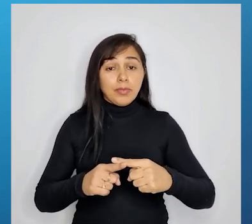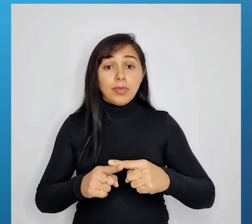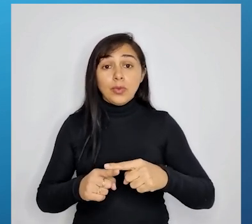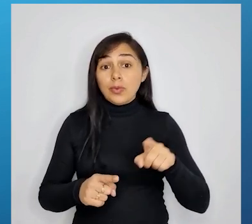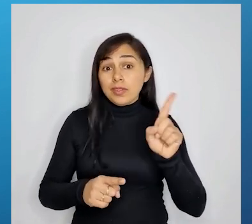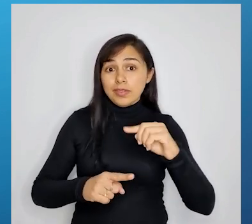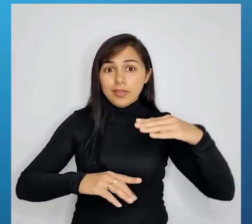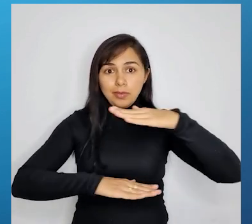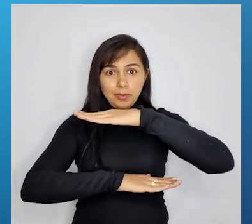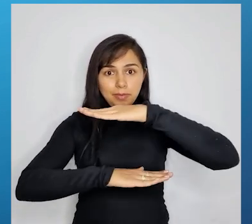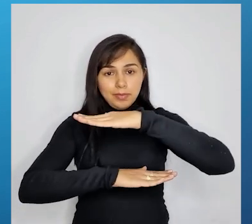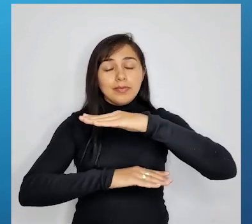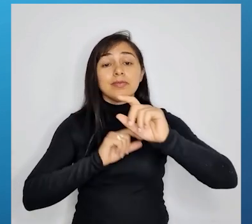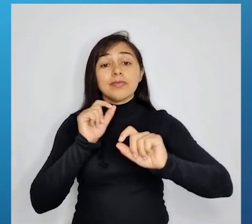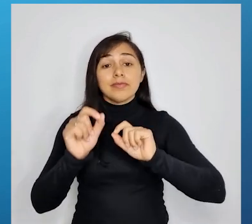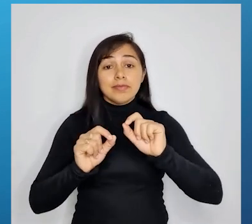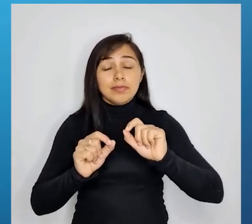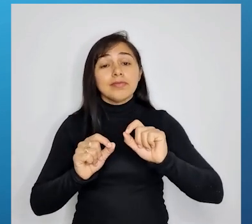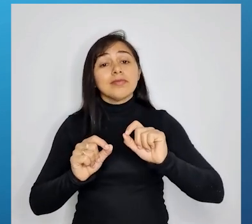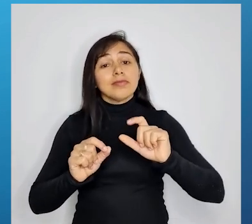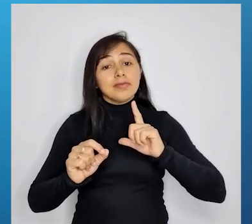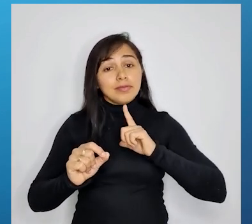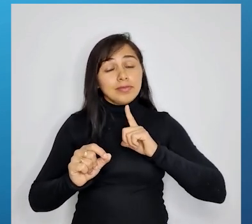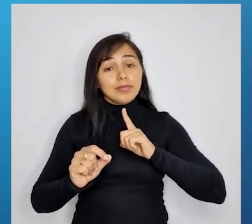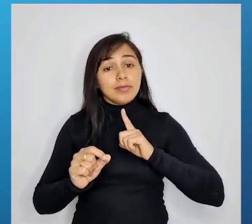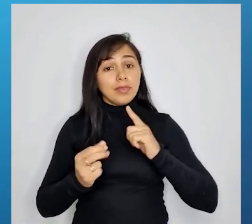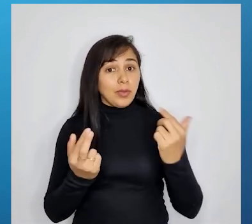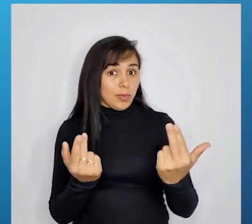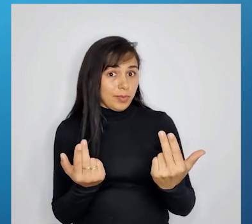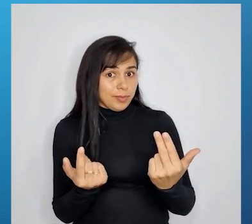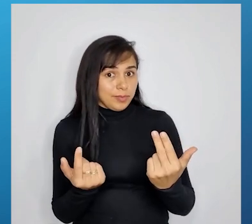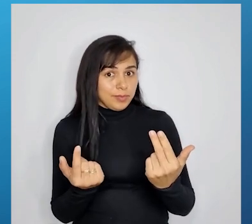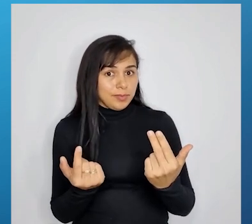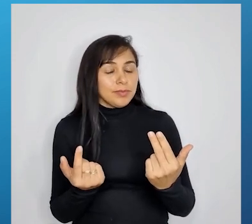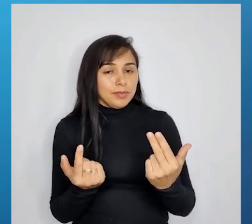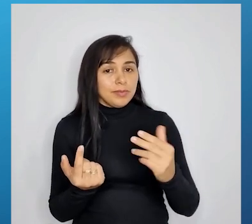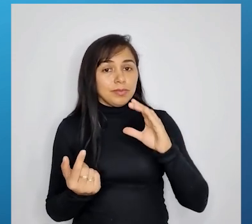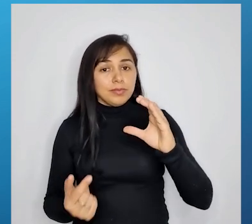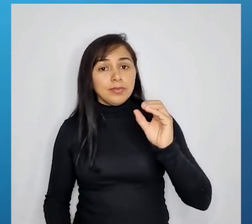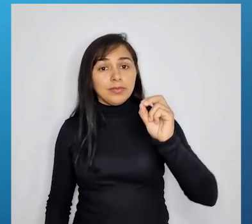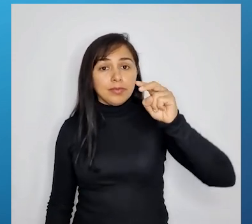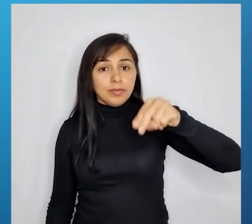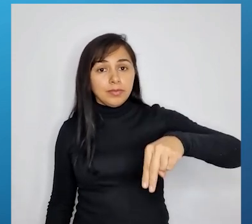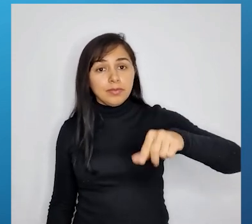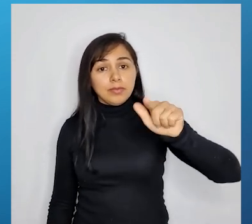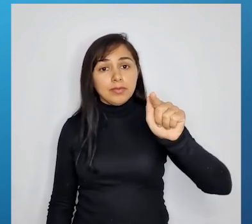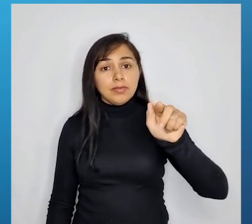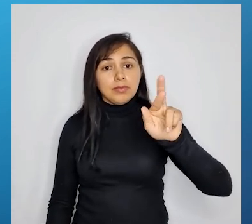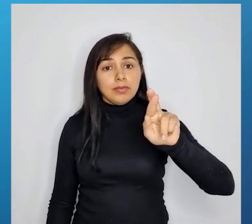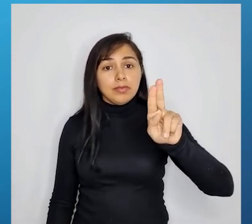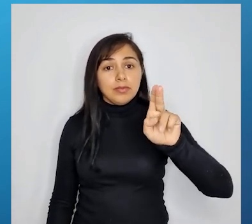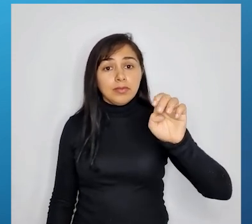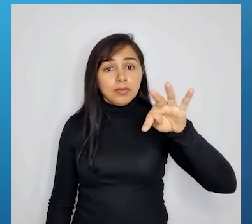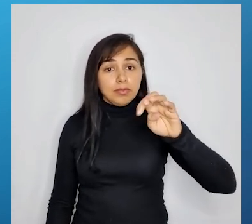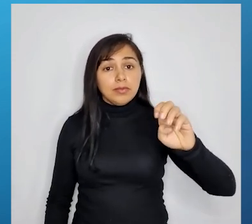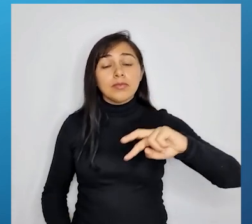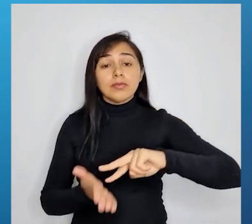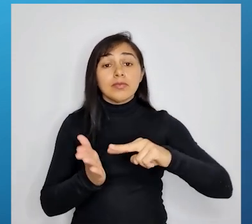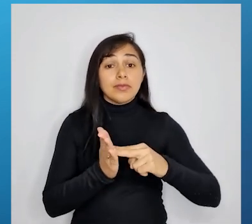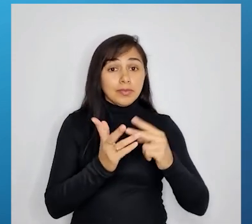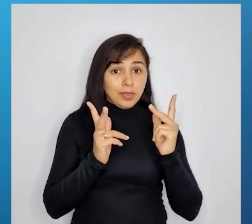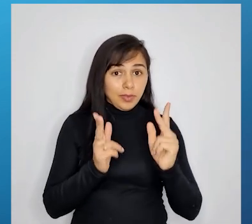lados aqui, eles são iguais, né? Aqui, ó, na legenda, PS congruente a